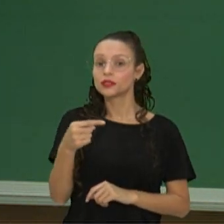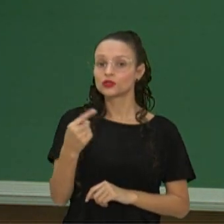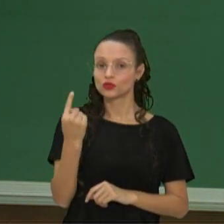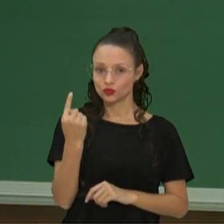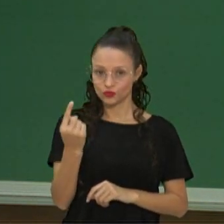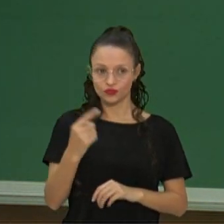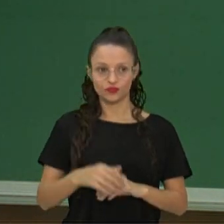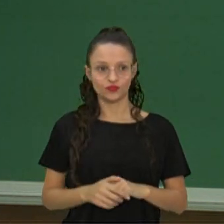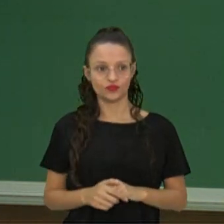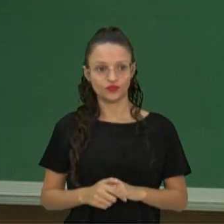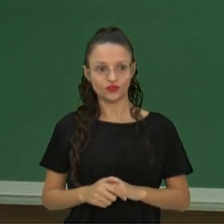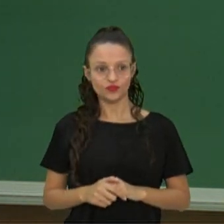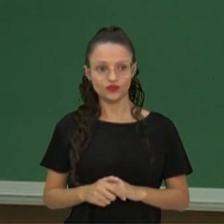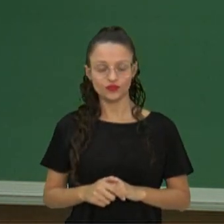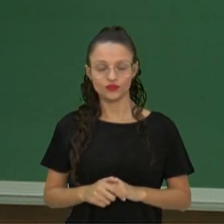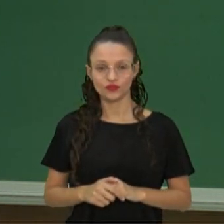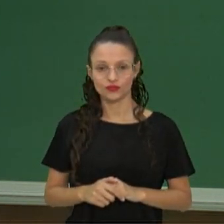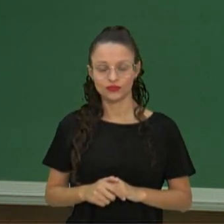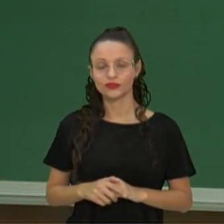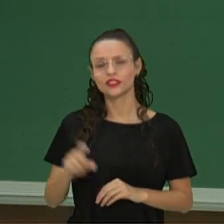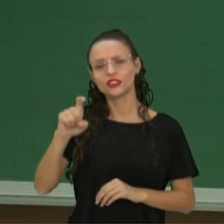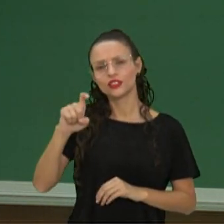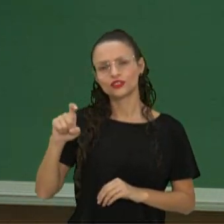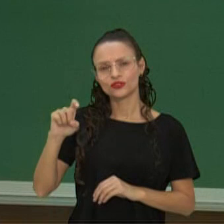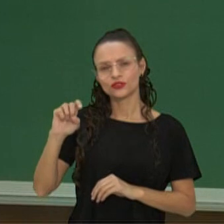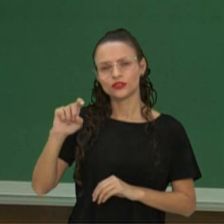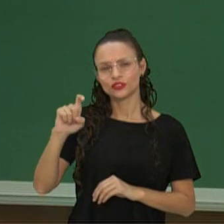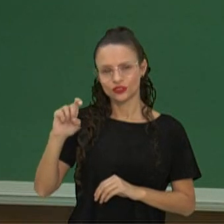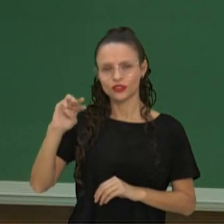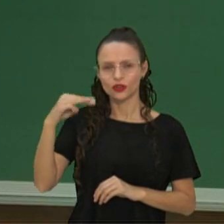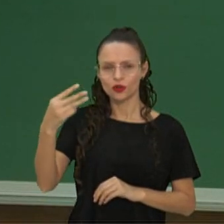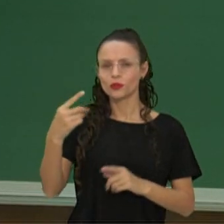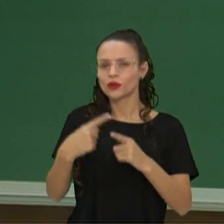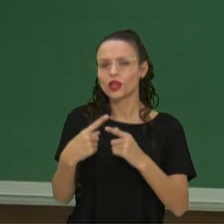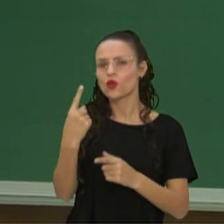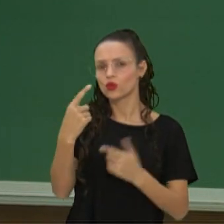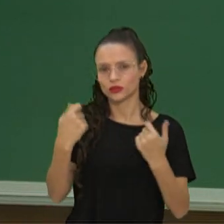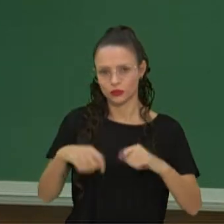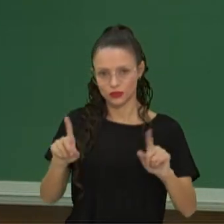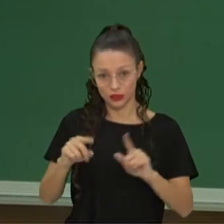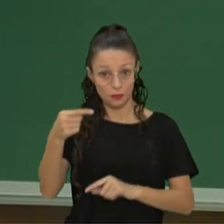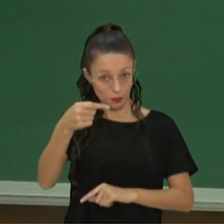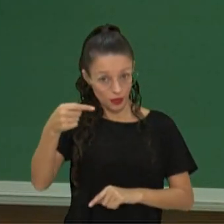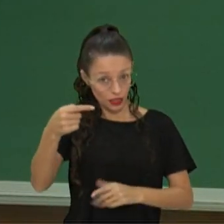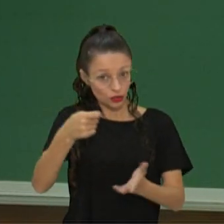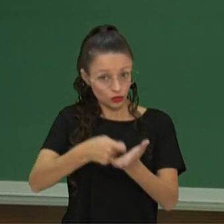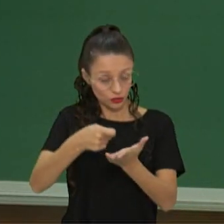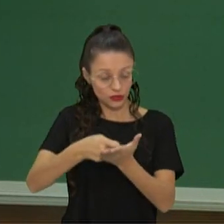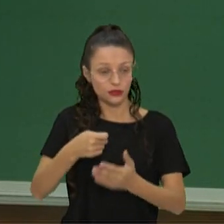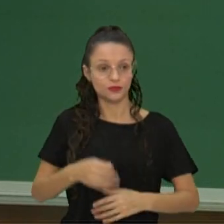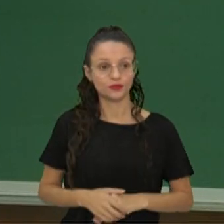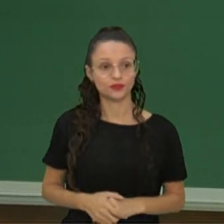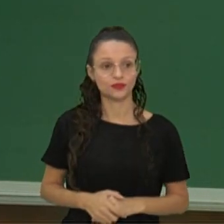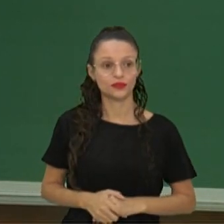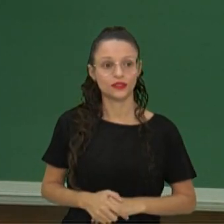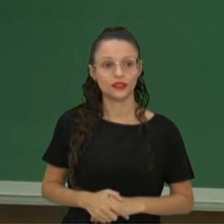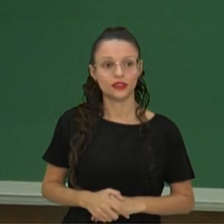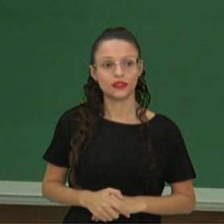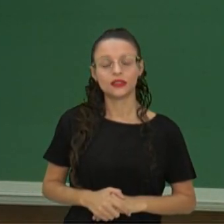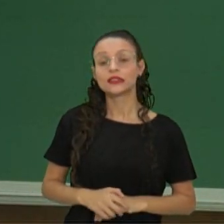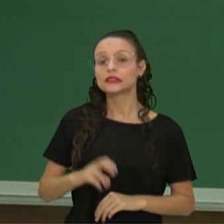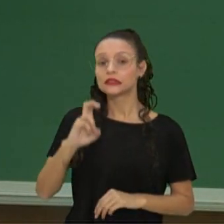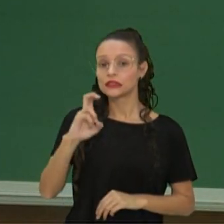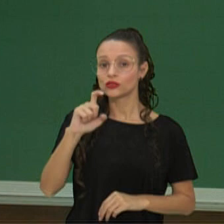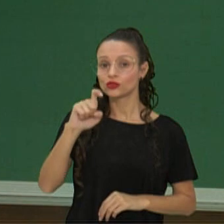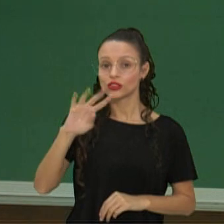1. Eu só escrevi x ao cubo porque o 1 não precisa aparecer. Mas não esqueça do menos. Menos x ao cubo. E o 5x à quarta